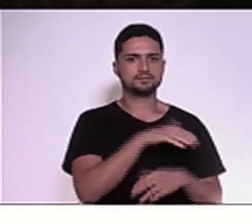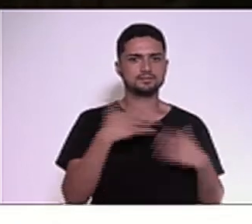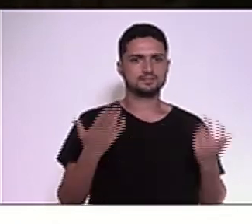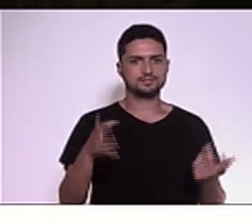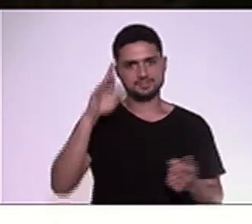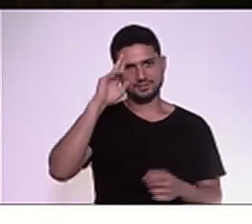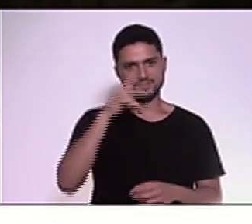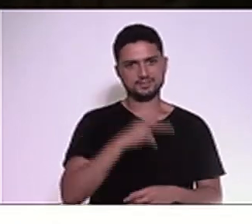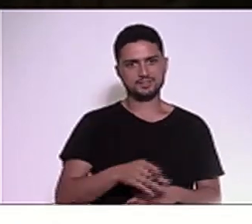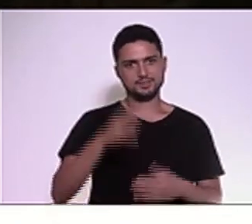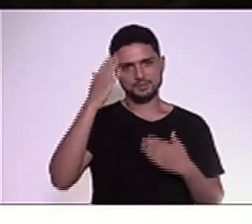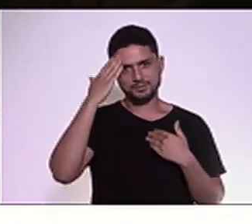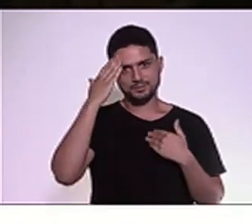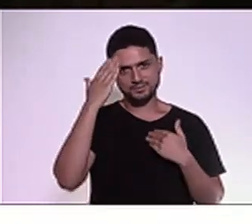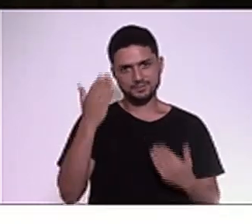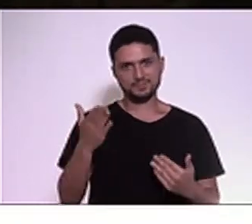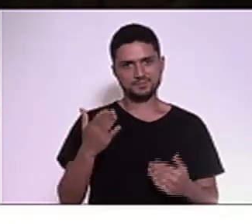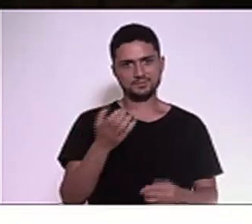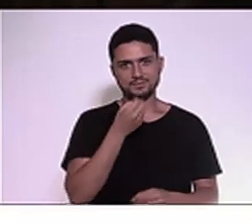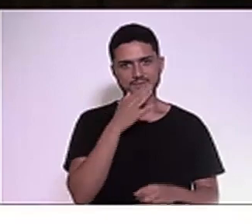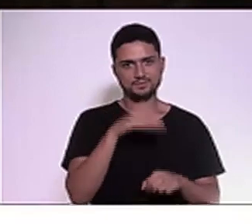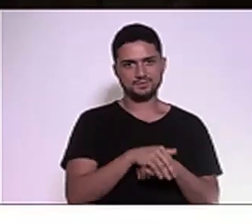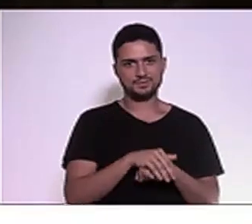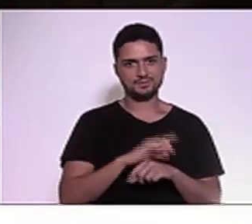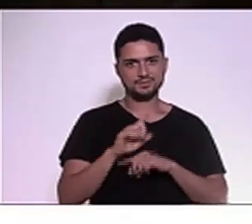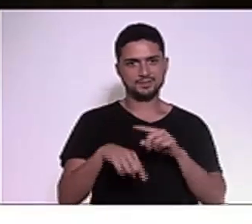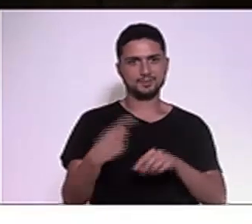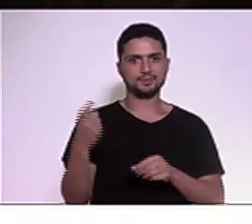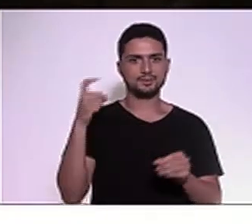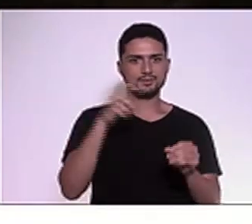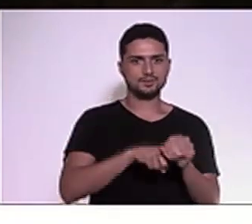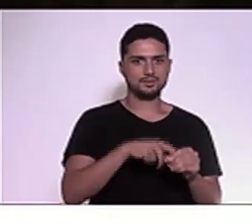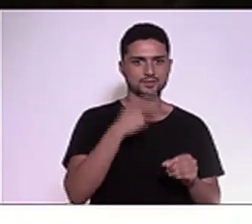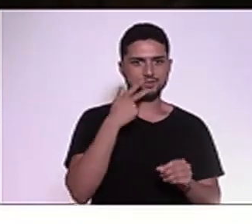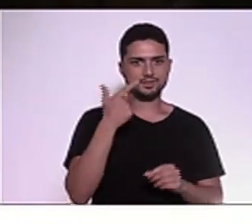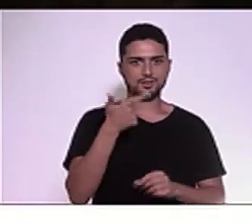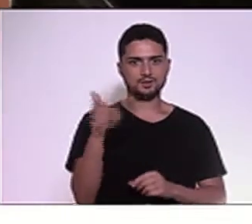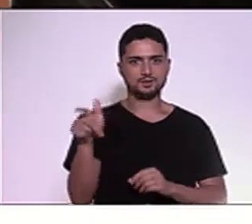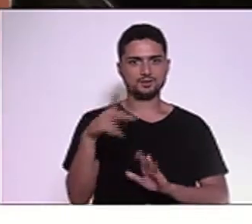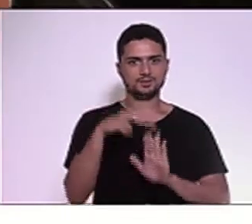presidente, muito obrigada, boa noite para o senhor. Daqui a pouco eu volto para discutir o próximo projeto, tá?